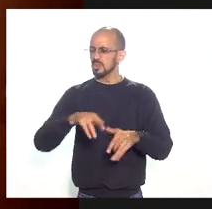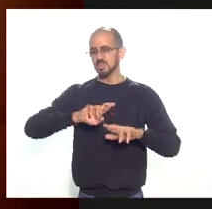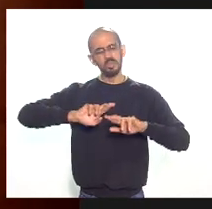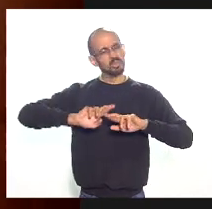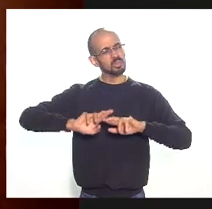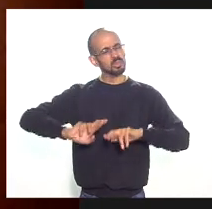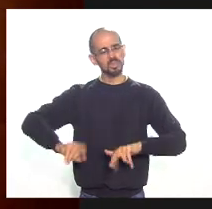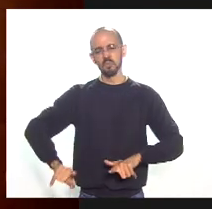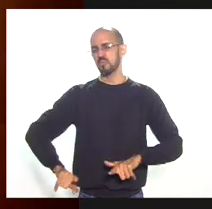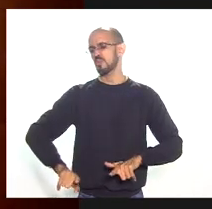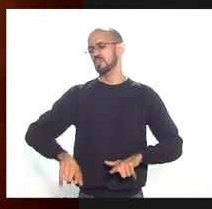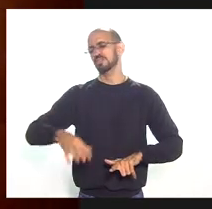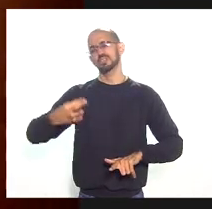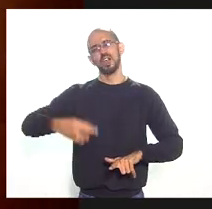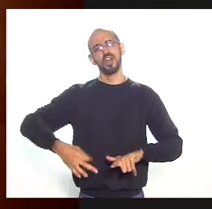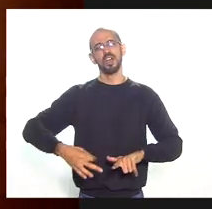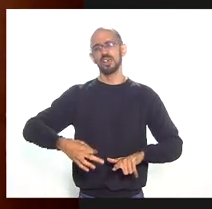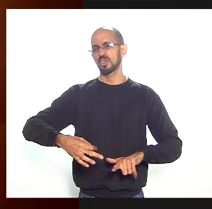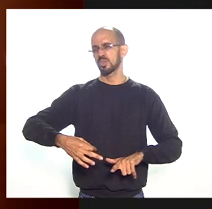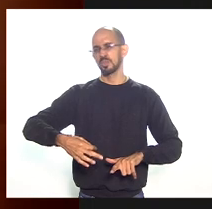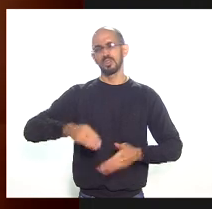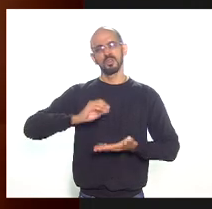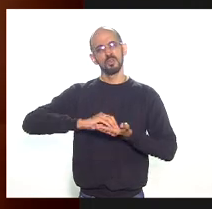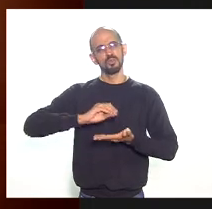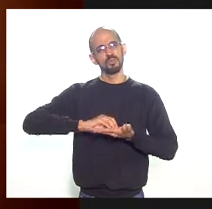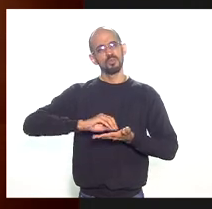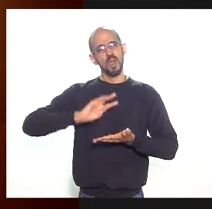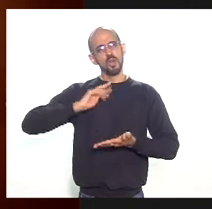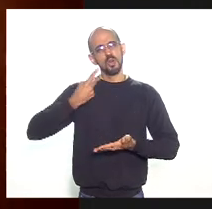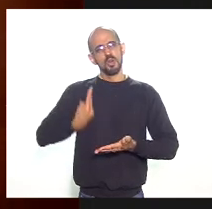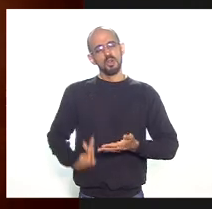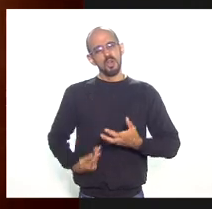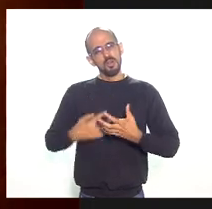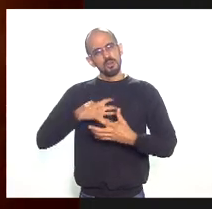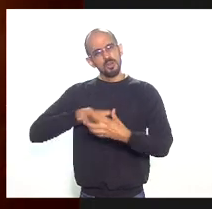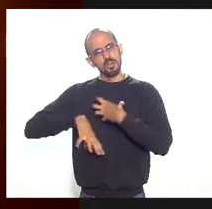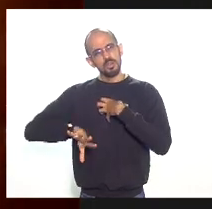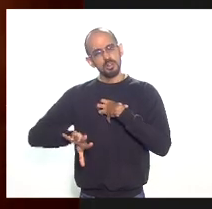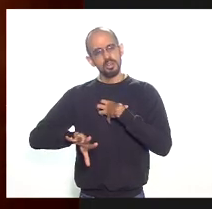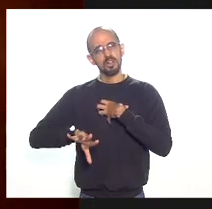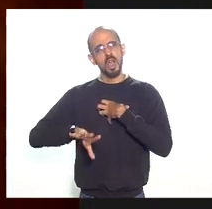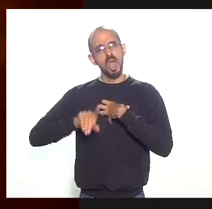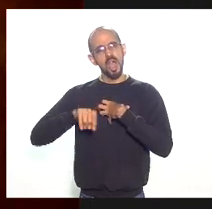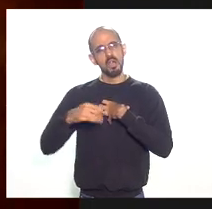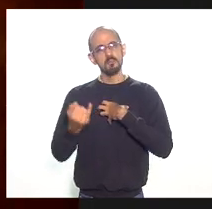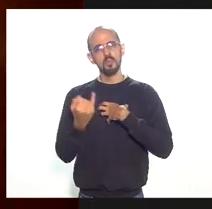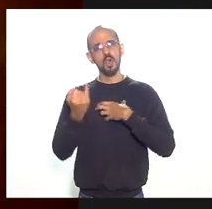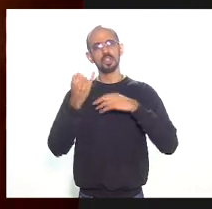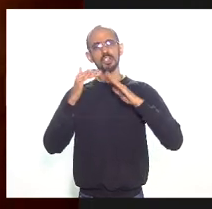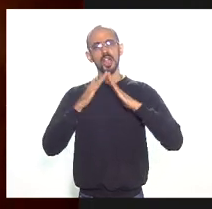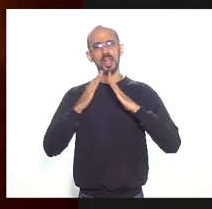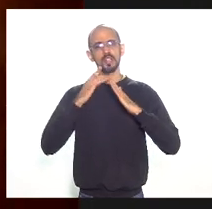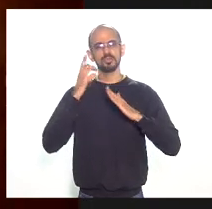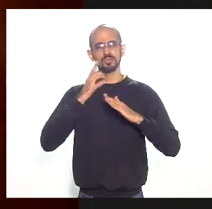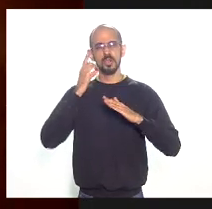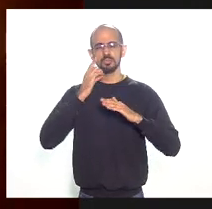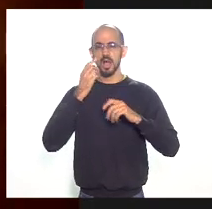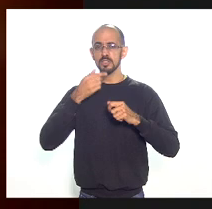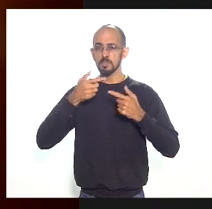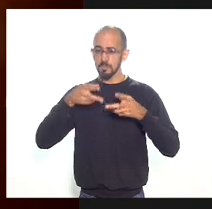desproporcional e desumano. Eu acho que é muito importante que essa casa verifique a